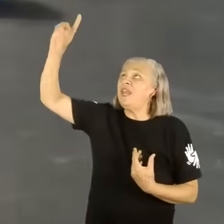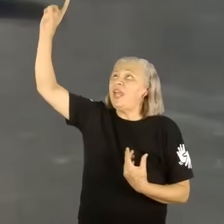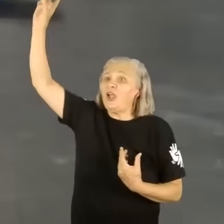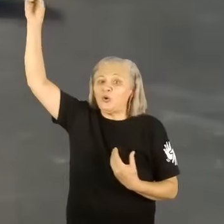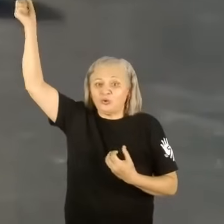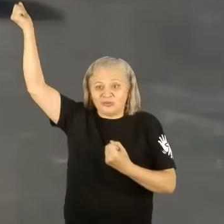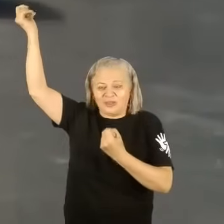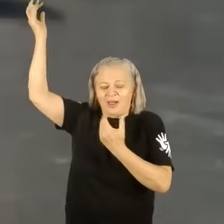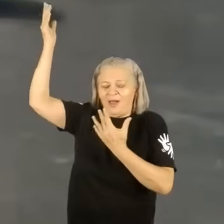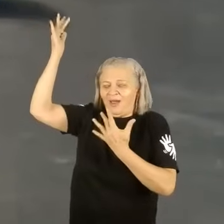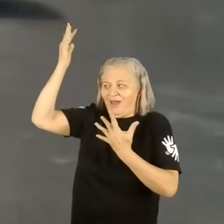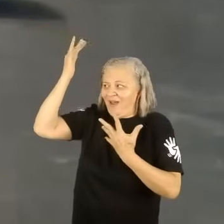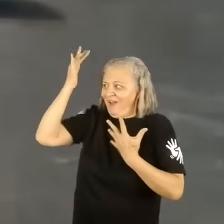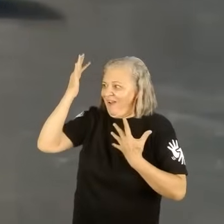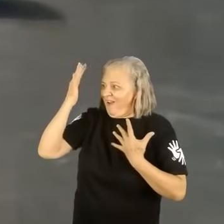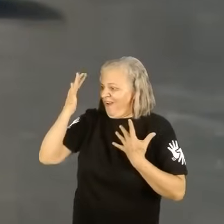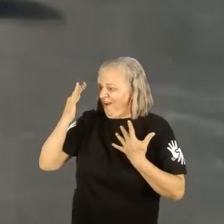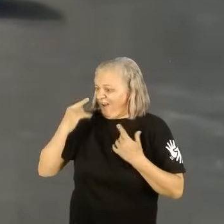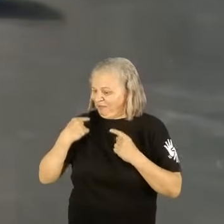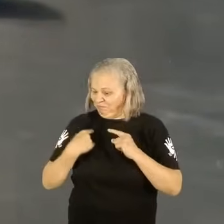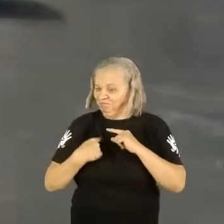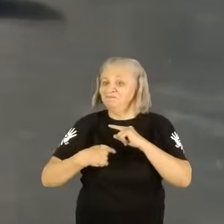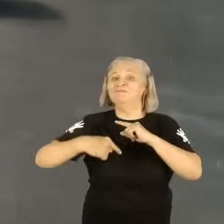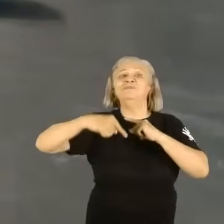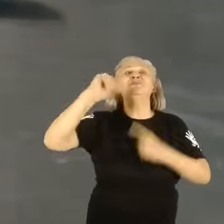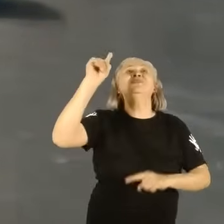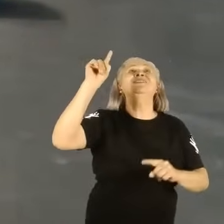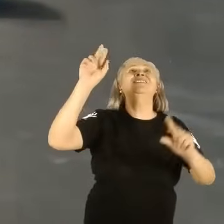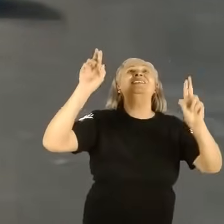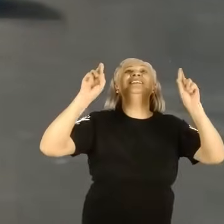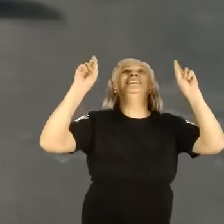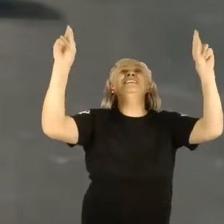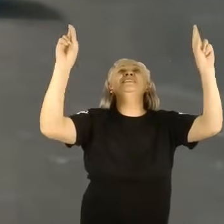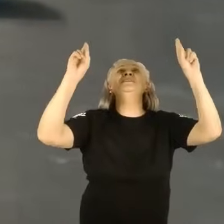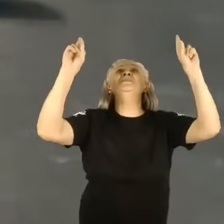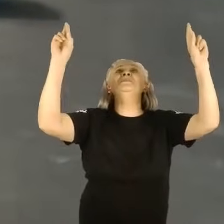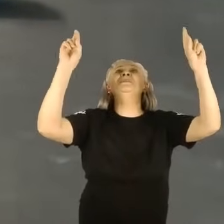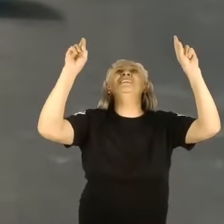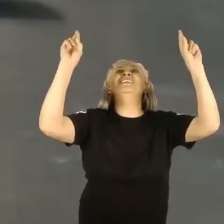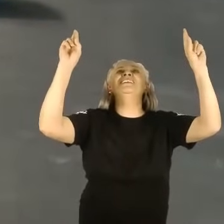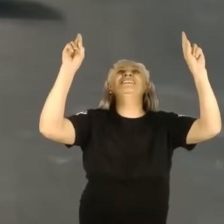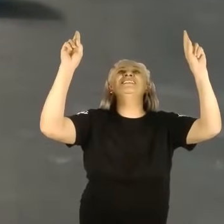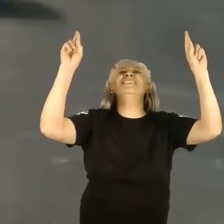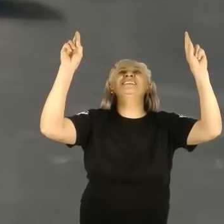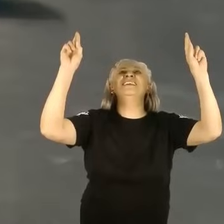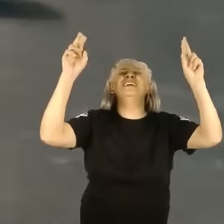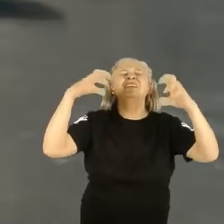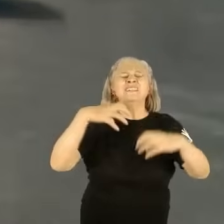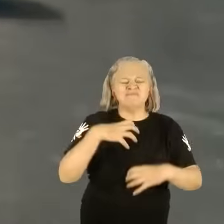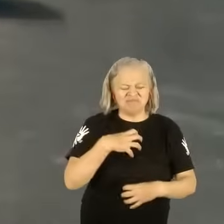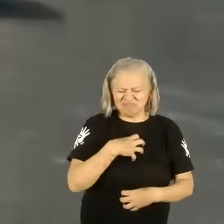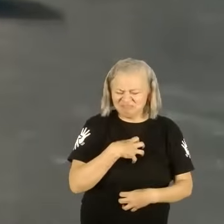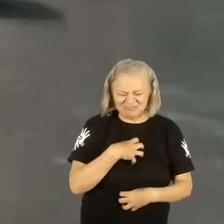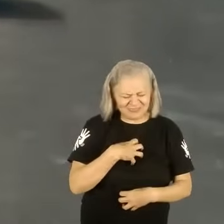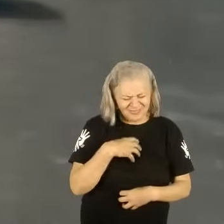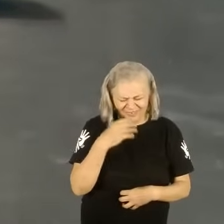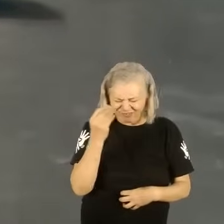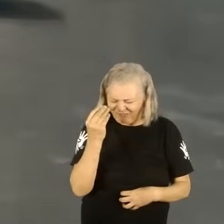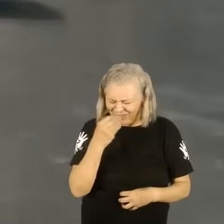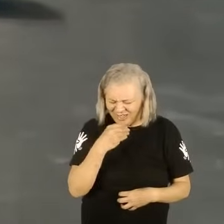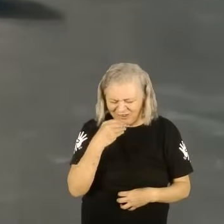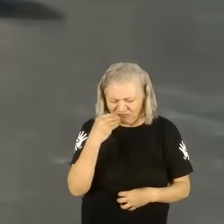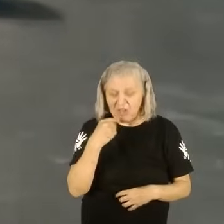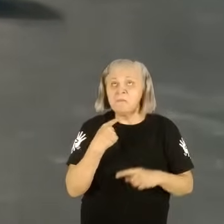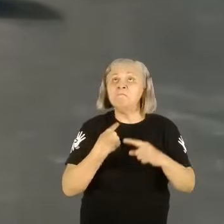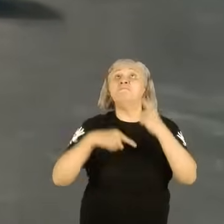Deus veio sobre o seu coração e renovou a sua esperança. Você achou que não tinha mais jeito, você não tinha mais força para enfrentar um